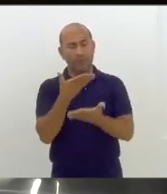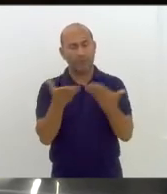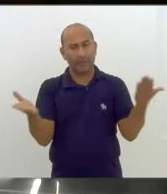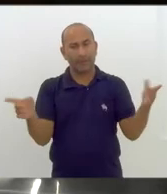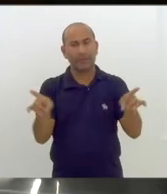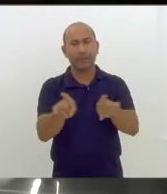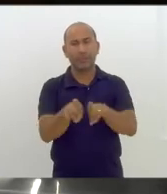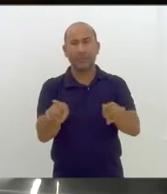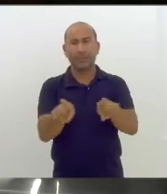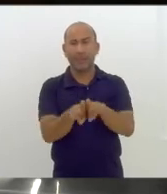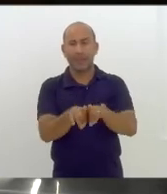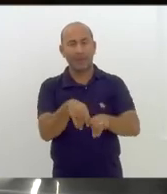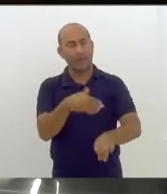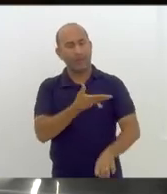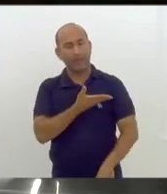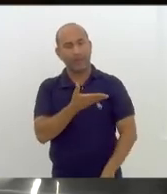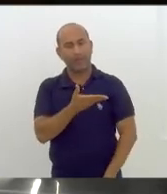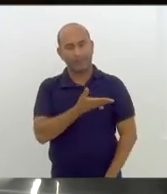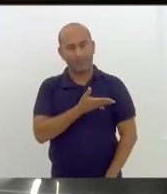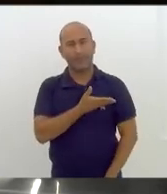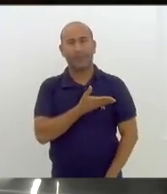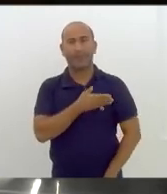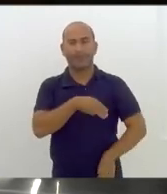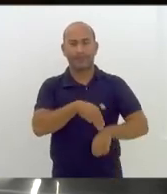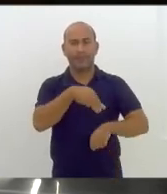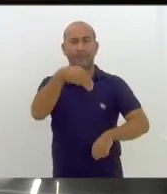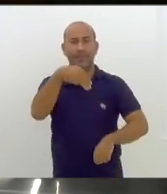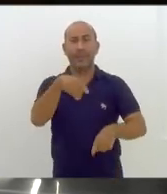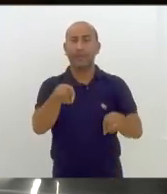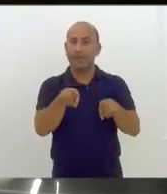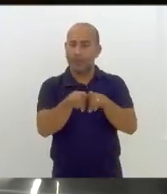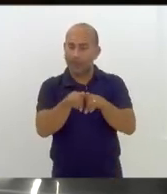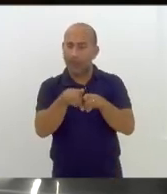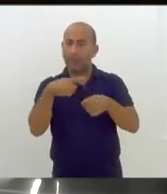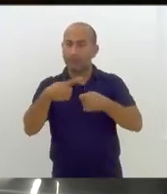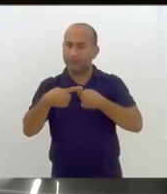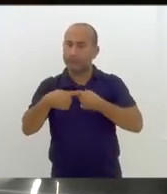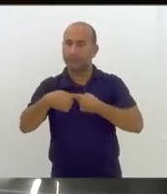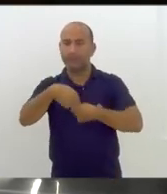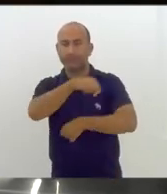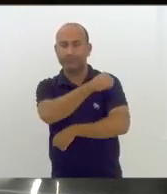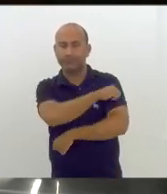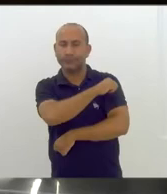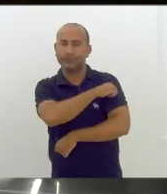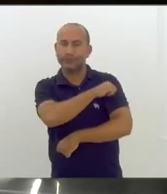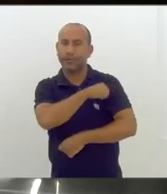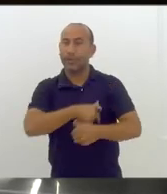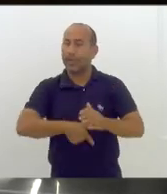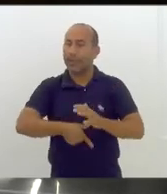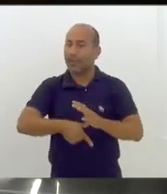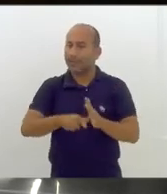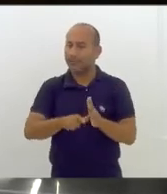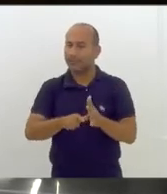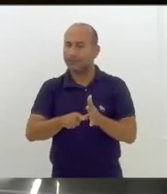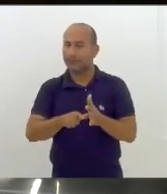também uma colega magistrada, também no município do Rio de Janeiro, às vésperas do Natal